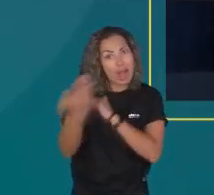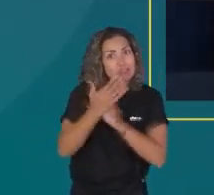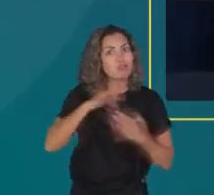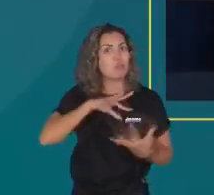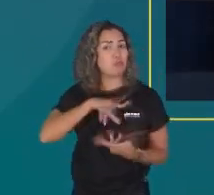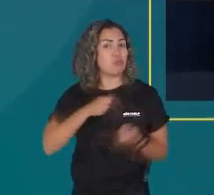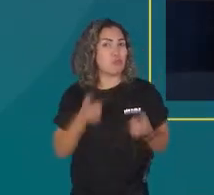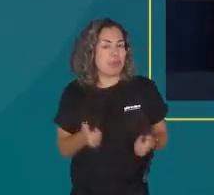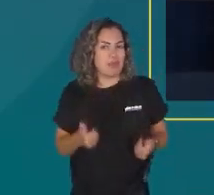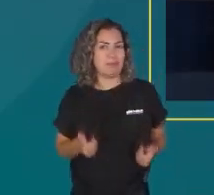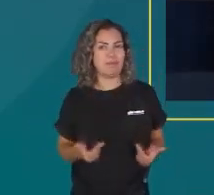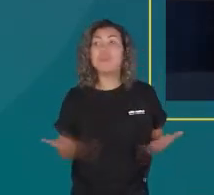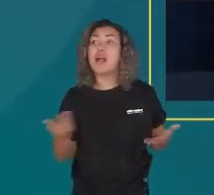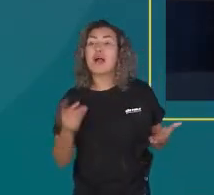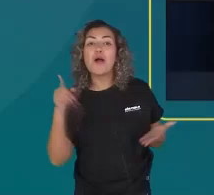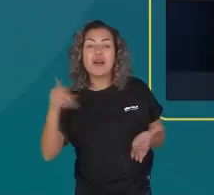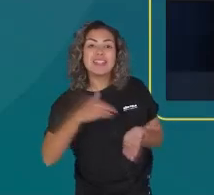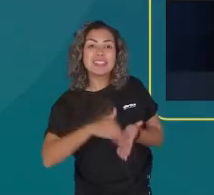Curitiba Secretary